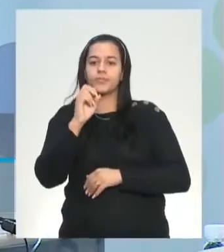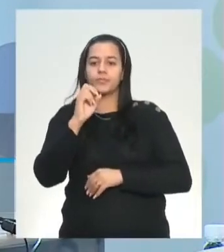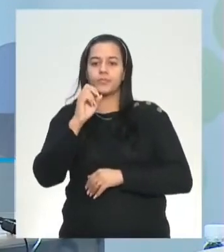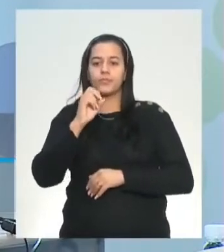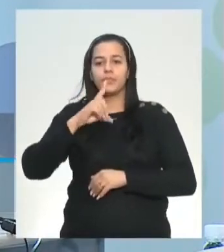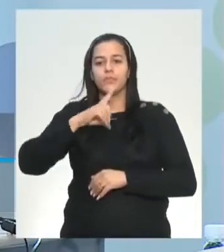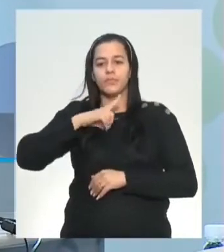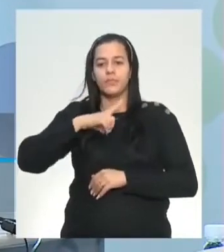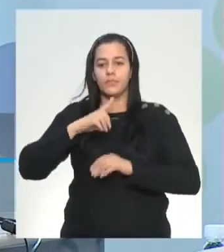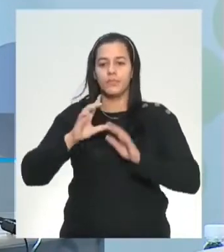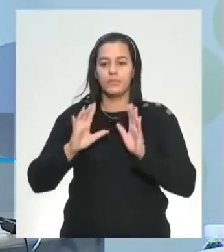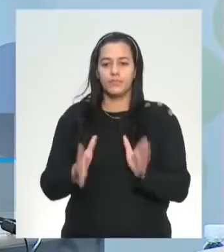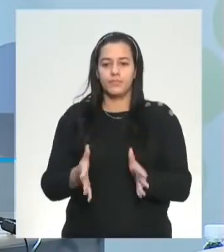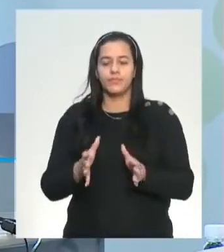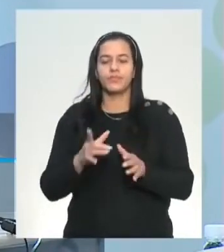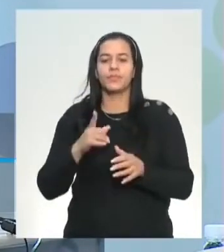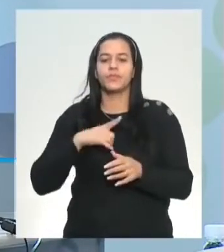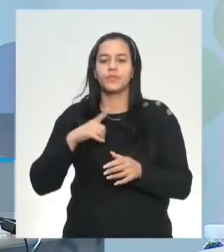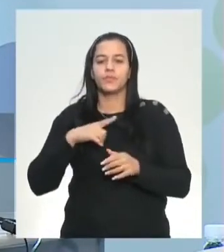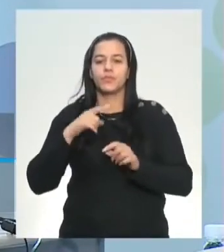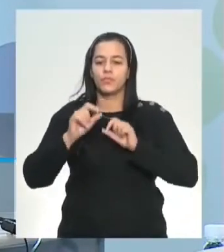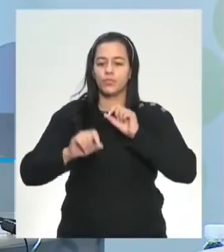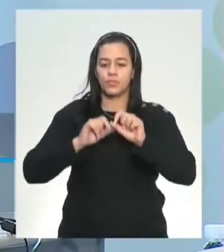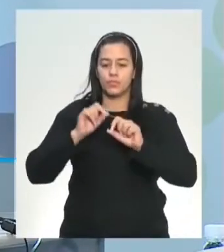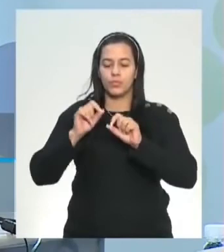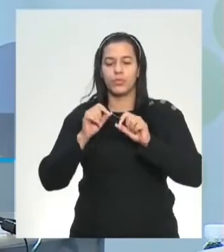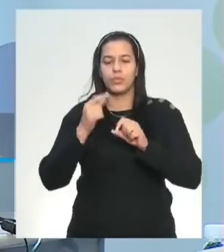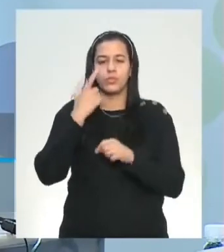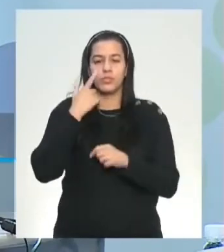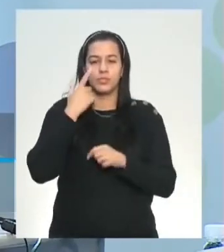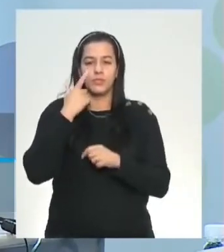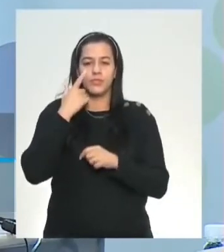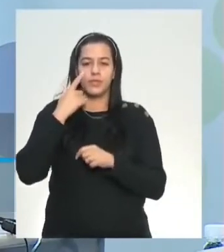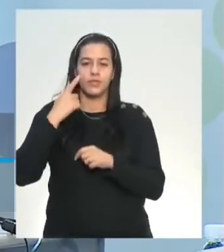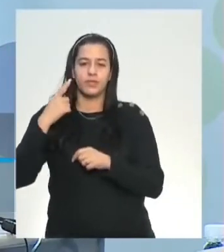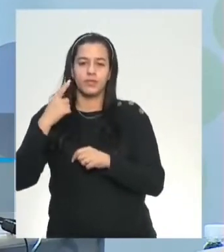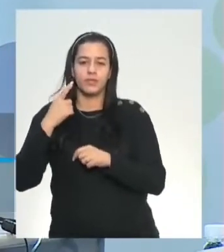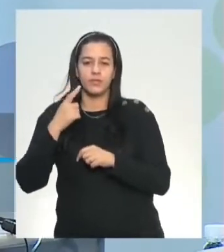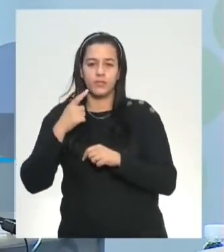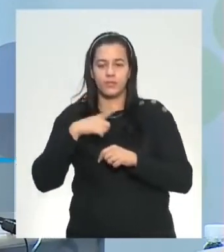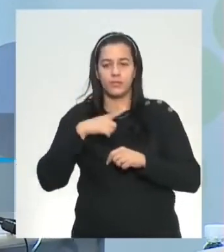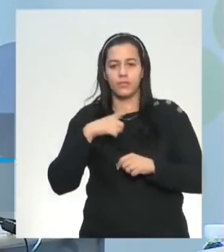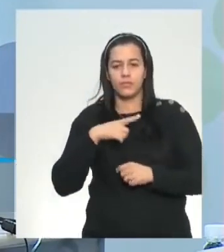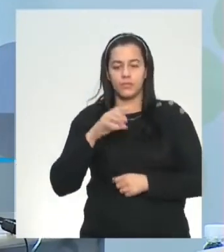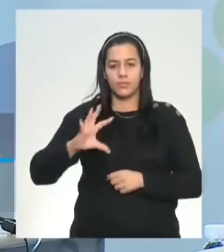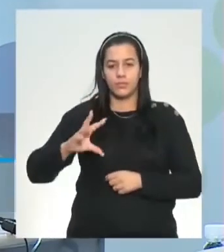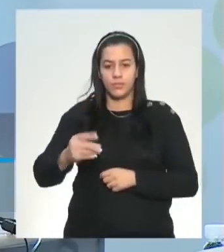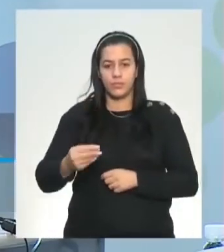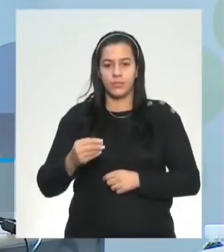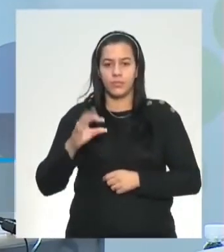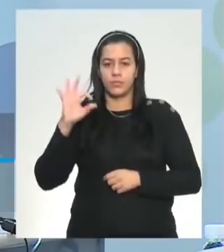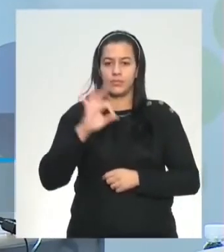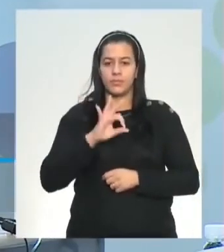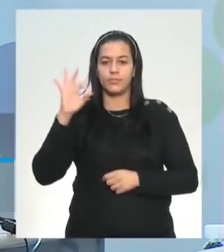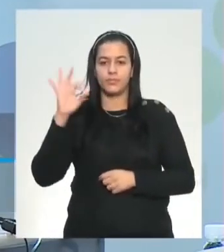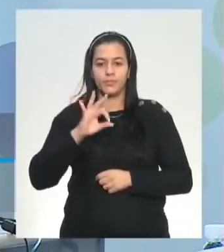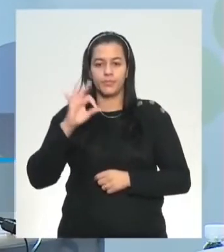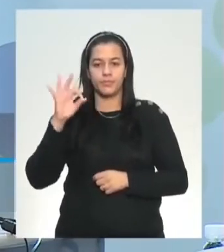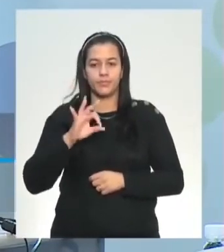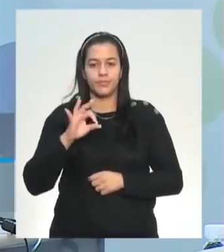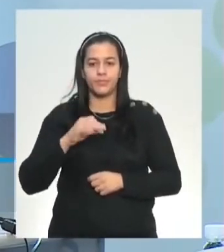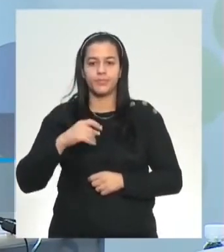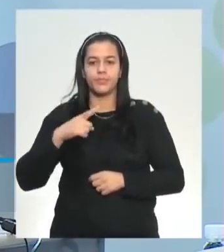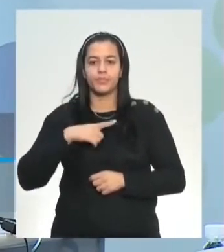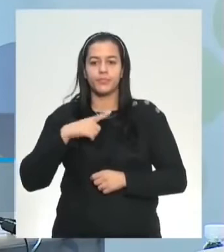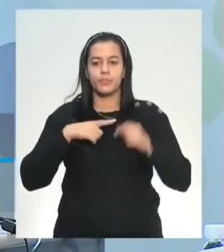tinha essa questão aí de se passar a previsão meteorológica, mas a porcentagem de erro era de cima